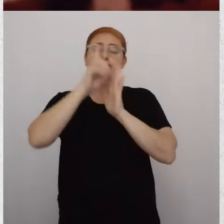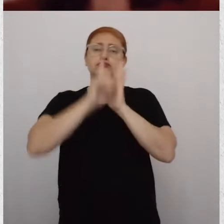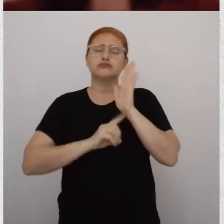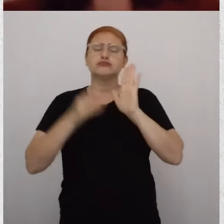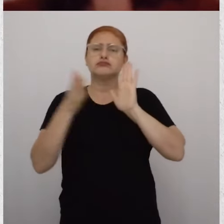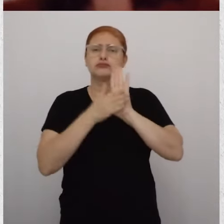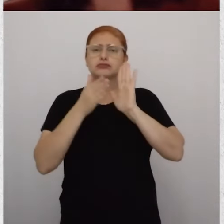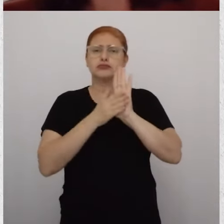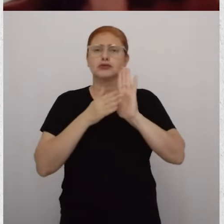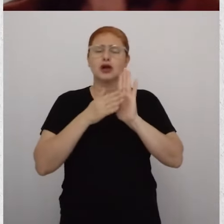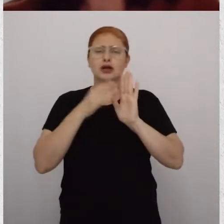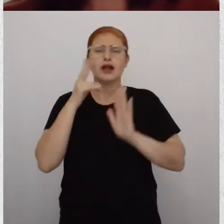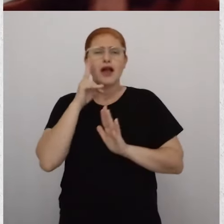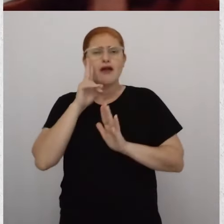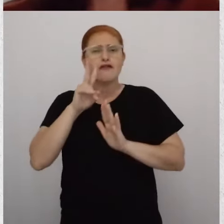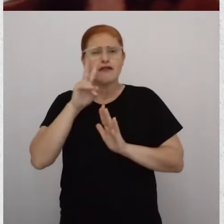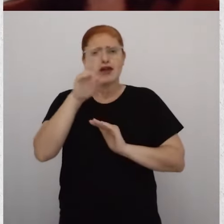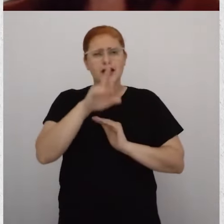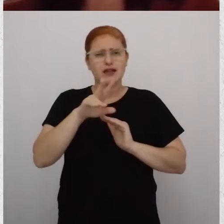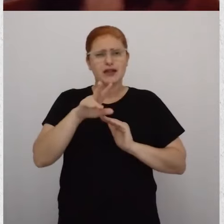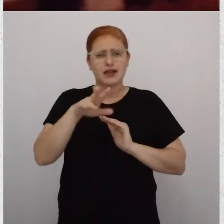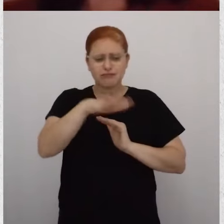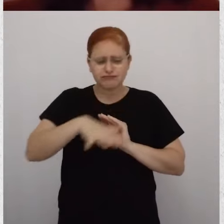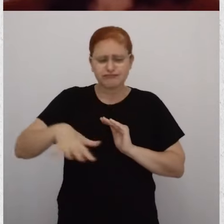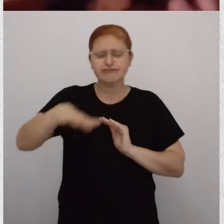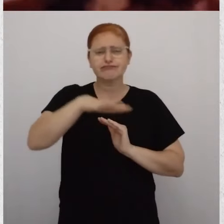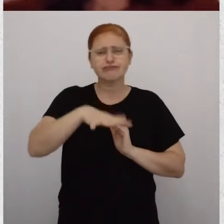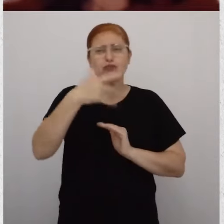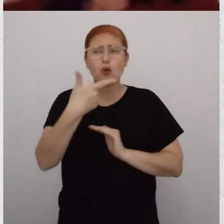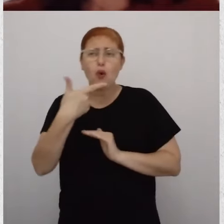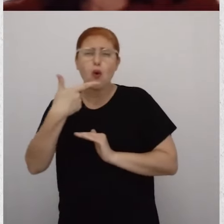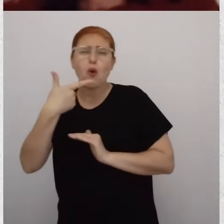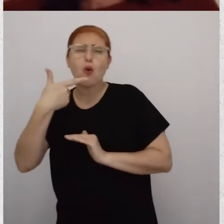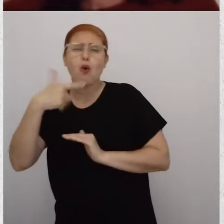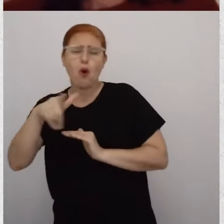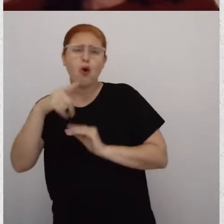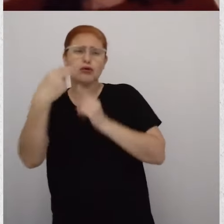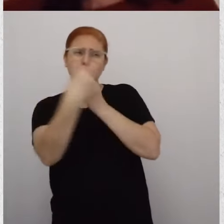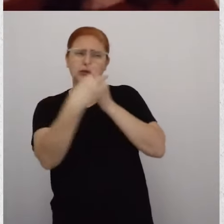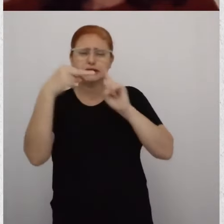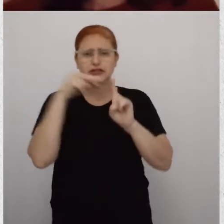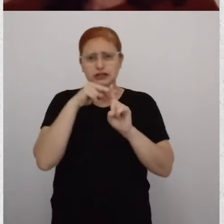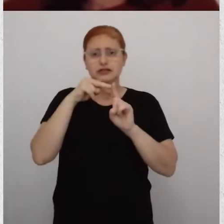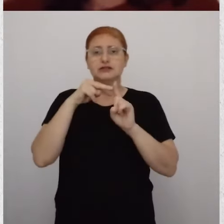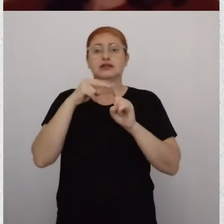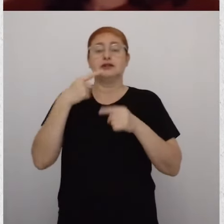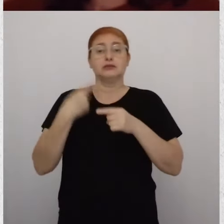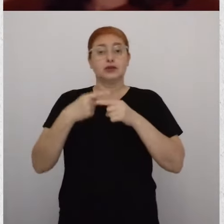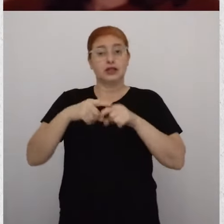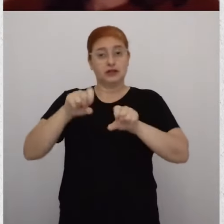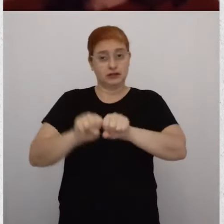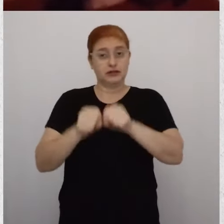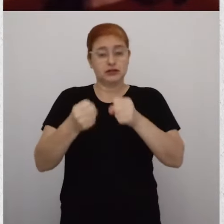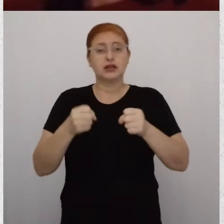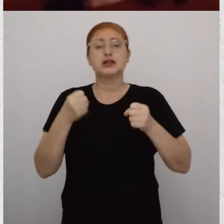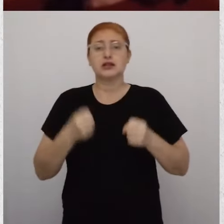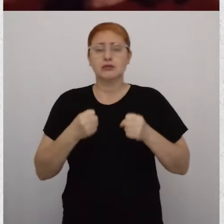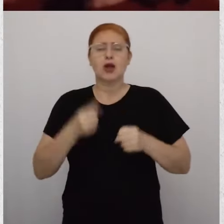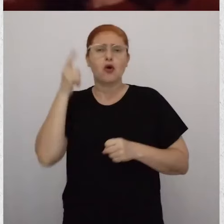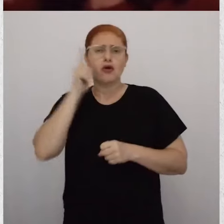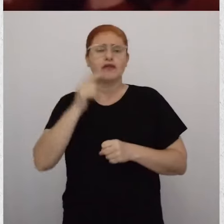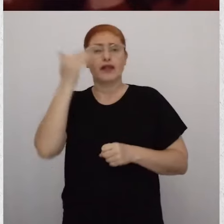gente pode olhar para esse cenário a partir de outro ponto de vista também. E pensar que essa fragmentação ela também pode ser